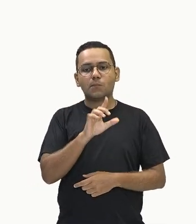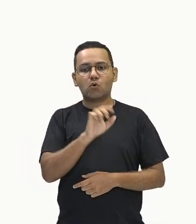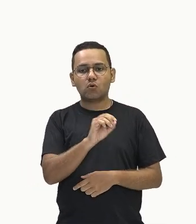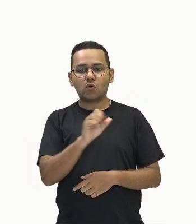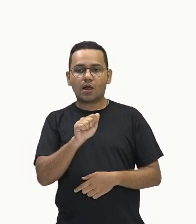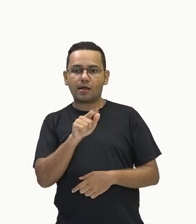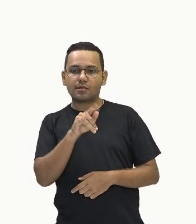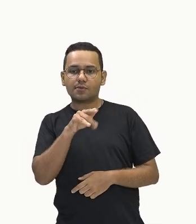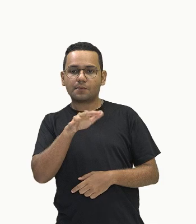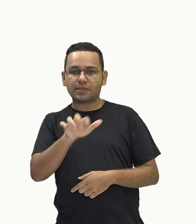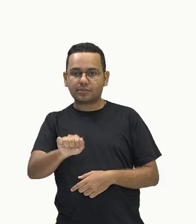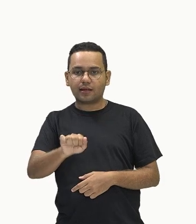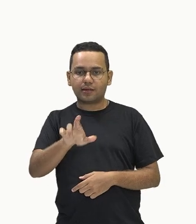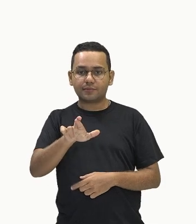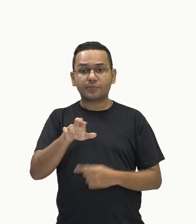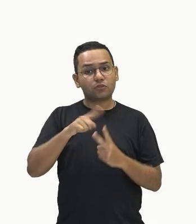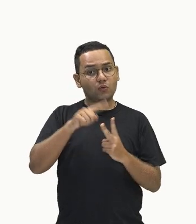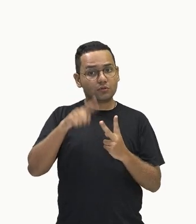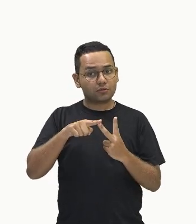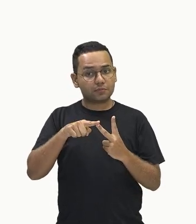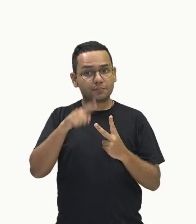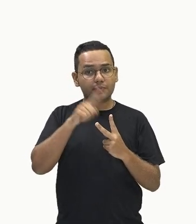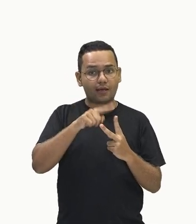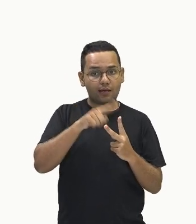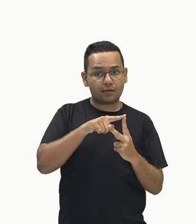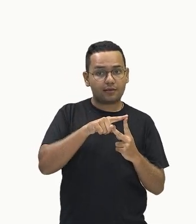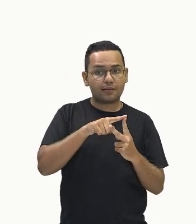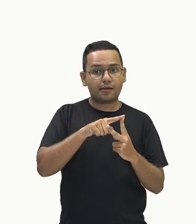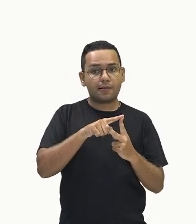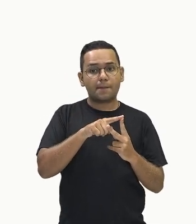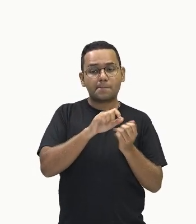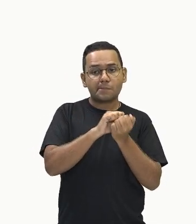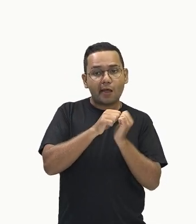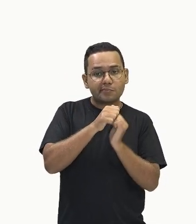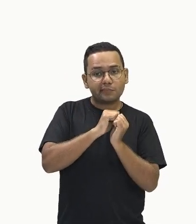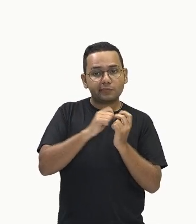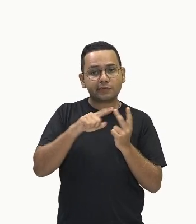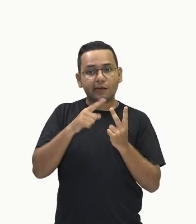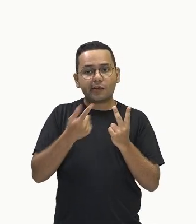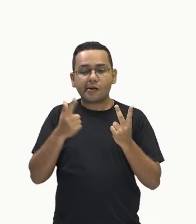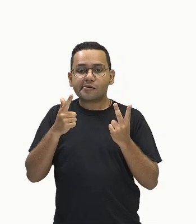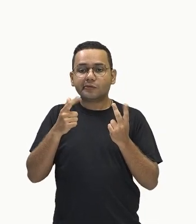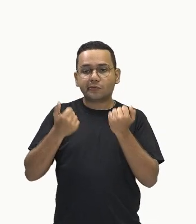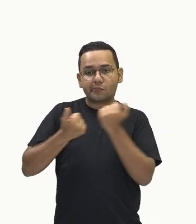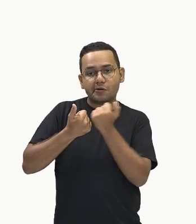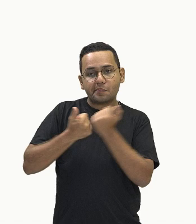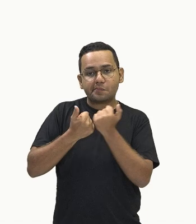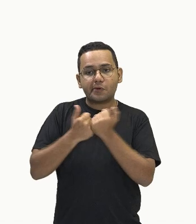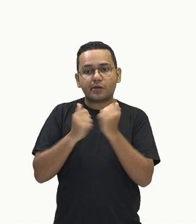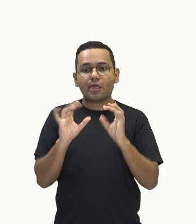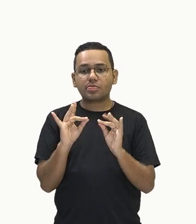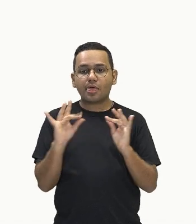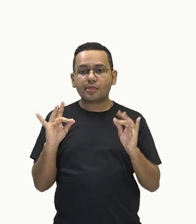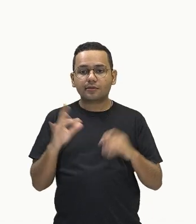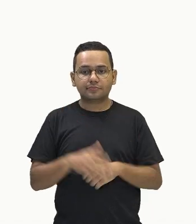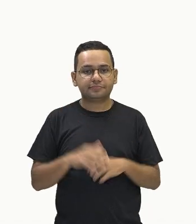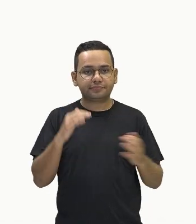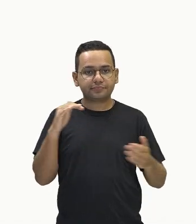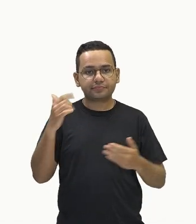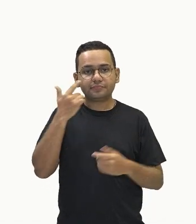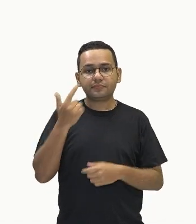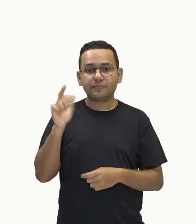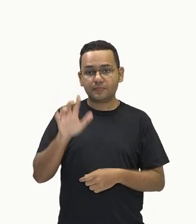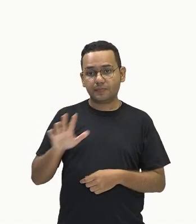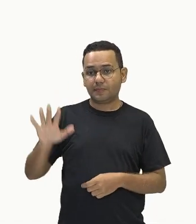a parte química. O bolo alimentar é empurrado através